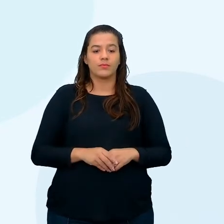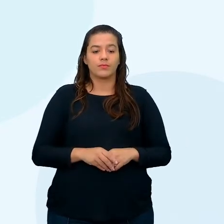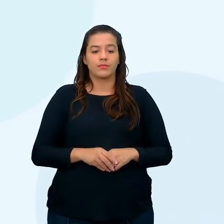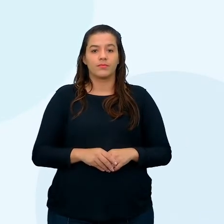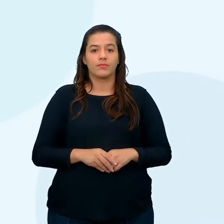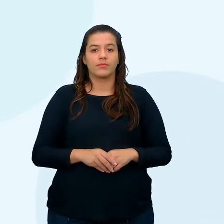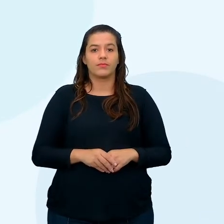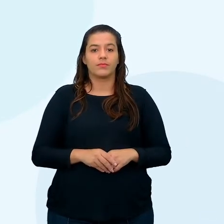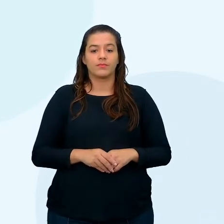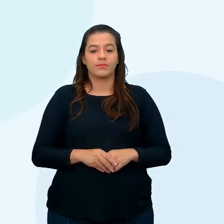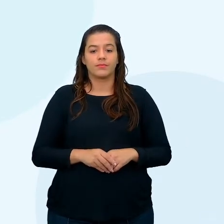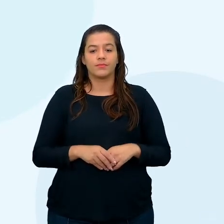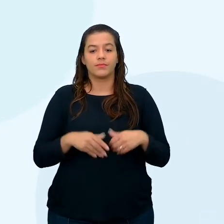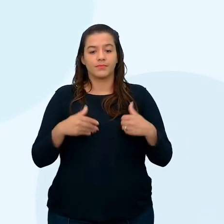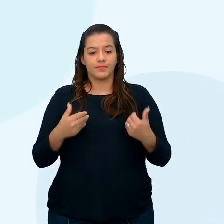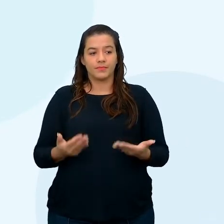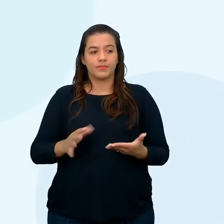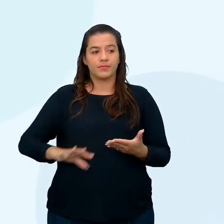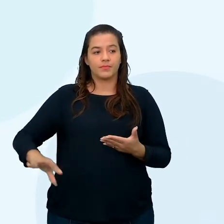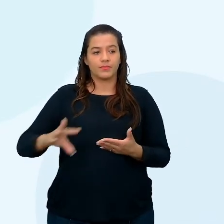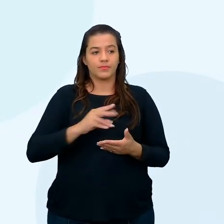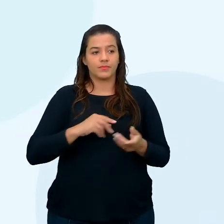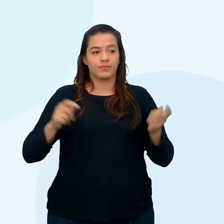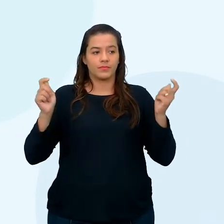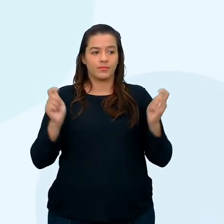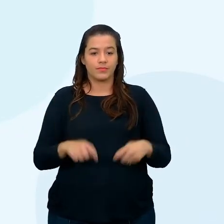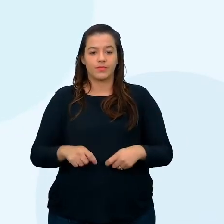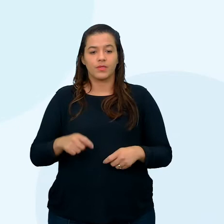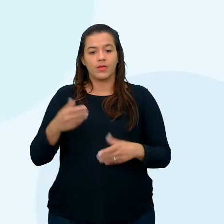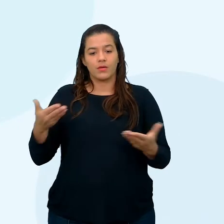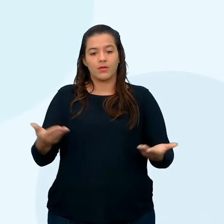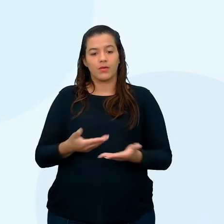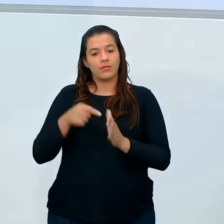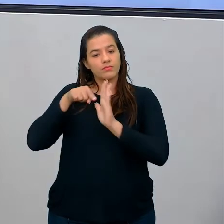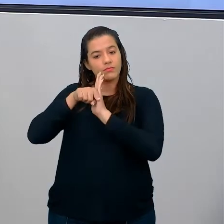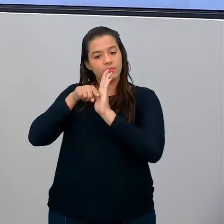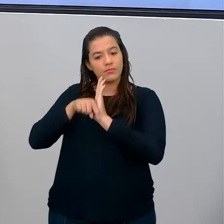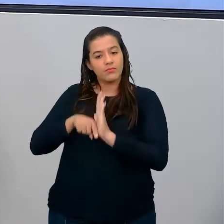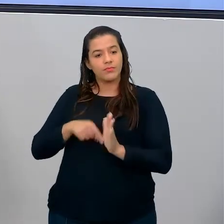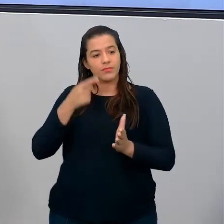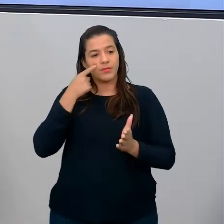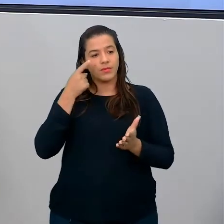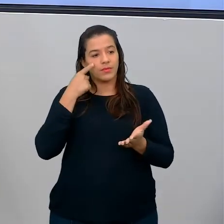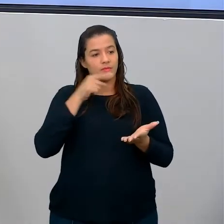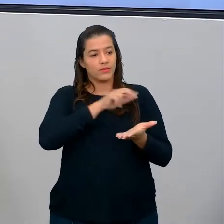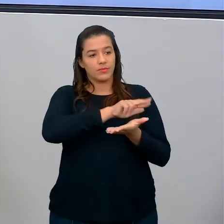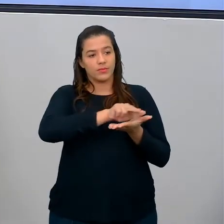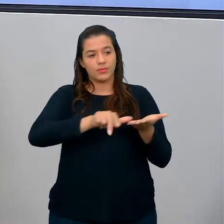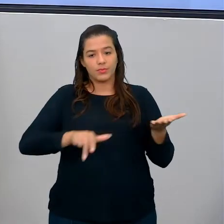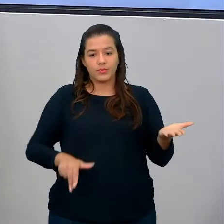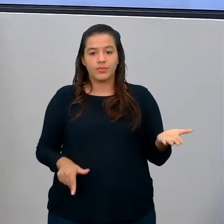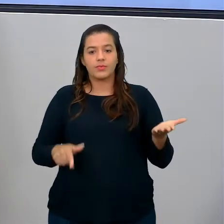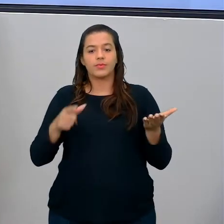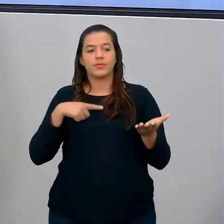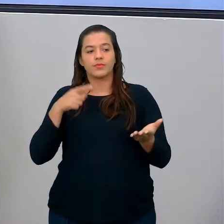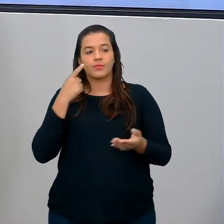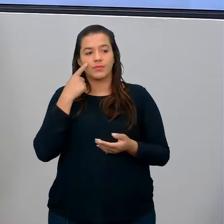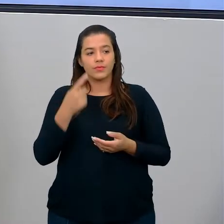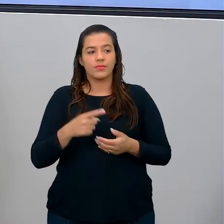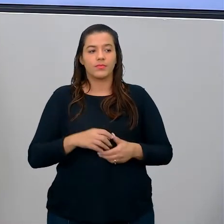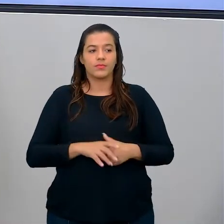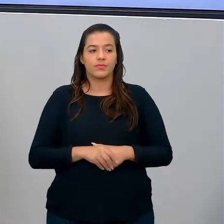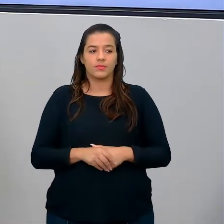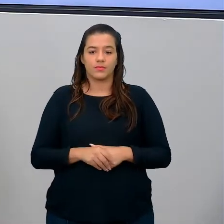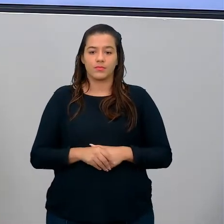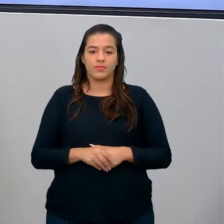tá? Bom, vamos observar agora os tipos de solo dentro dessa classificação que nós vimos, como eles